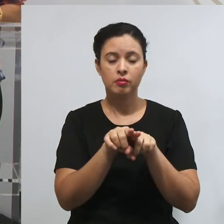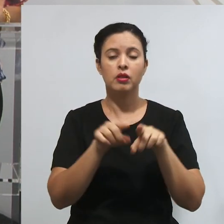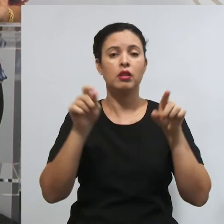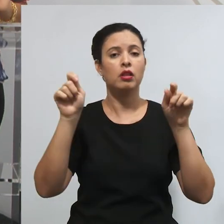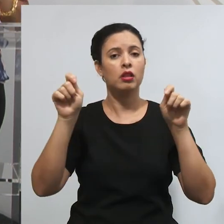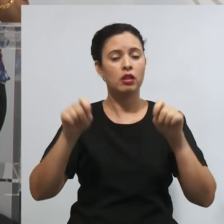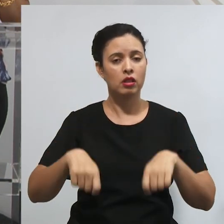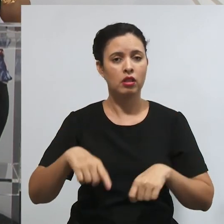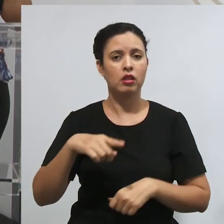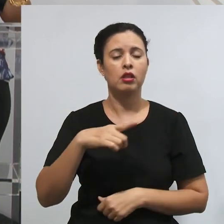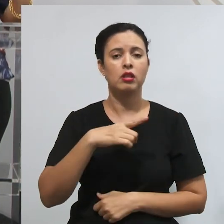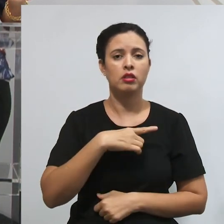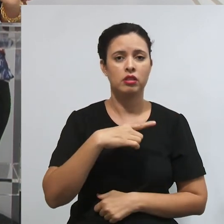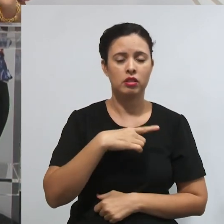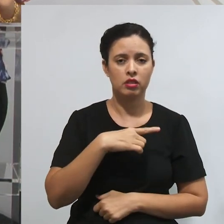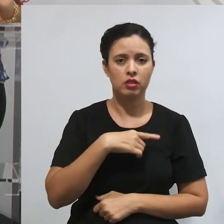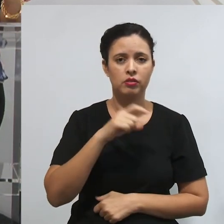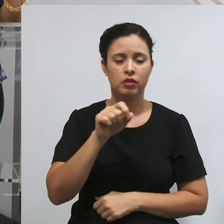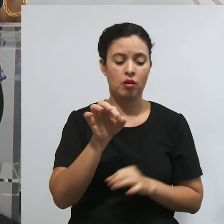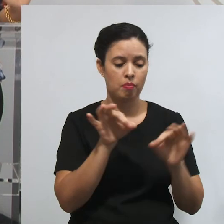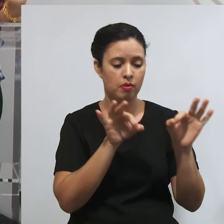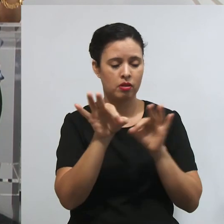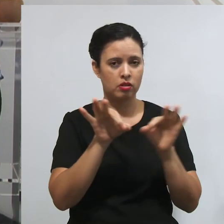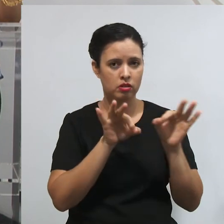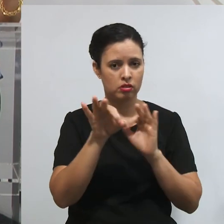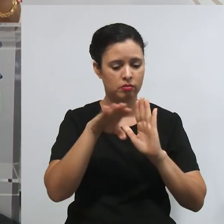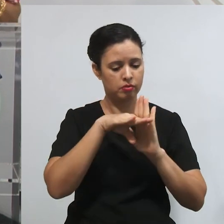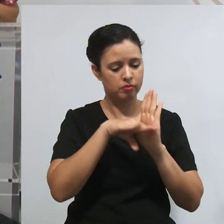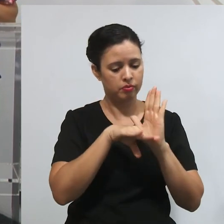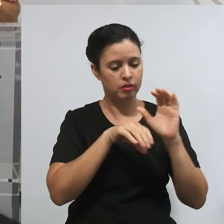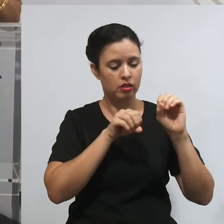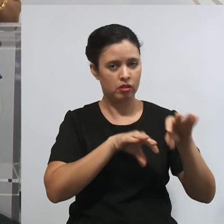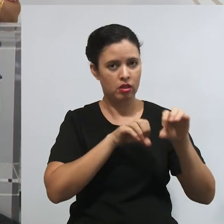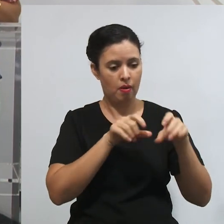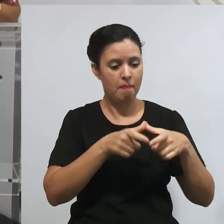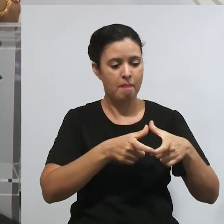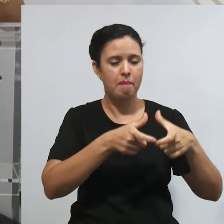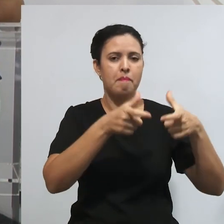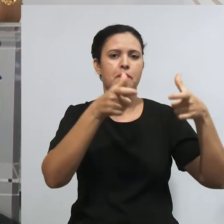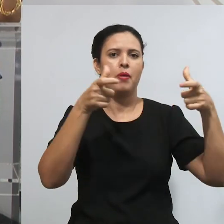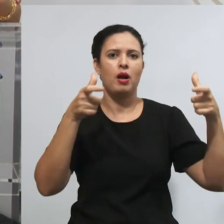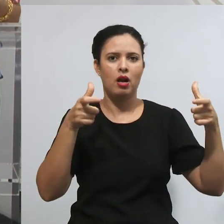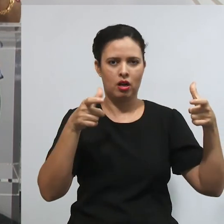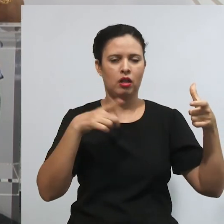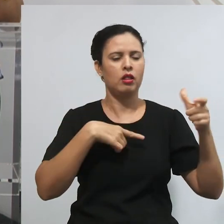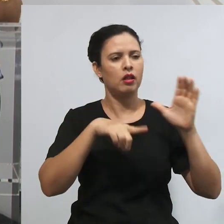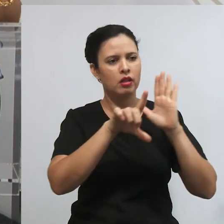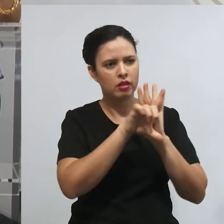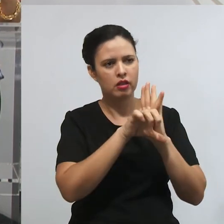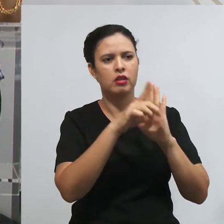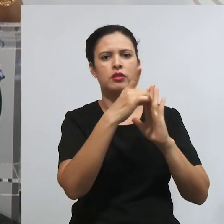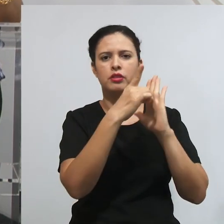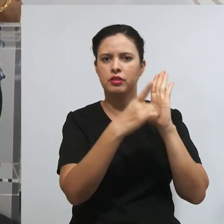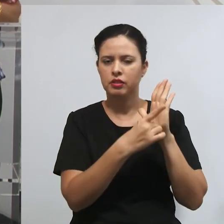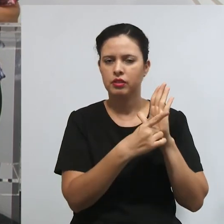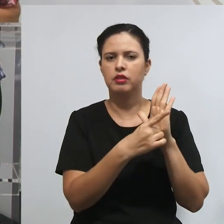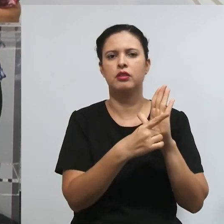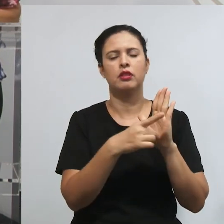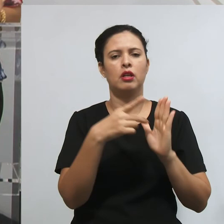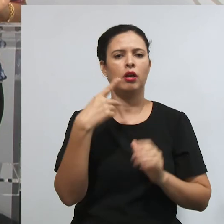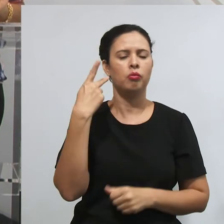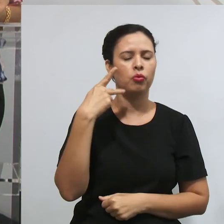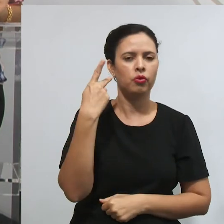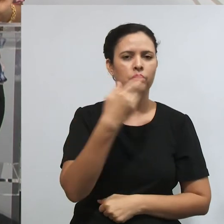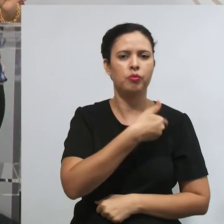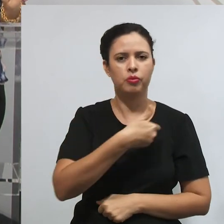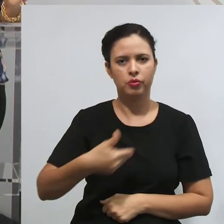que esse planejamento educacional, que é um planejamento macro, que incide nas leis, nas diretrizes, nas políticas